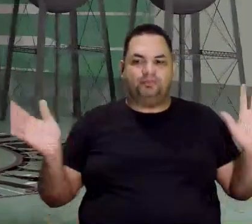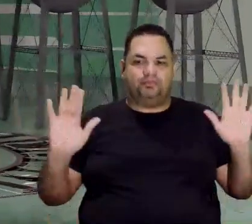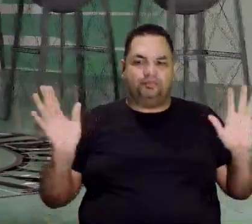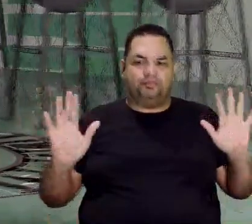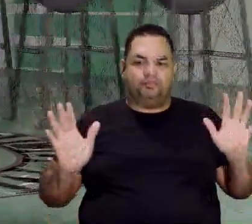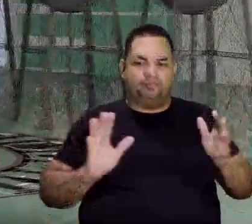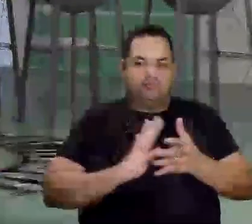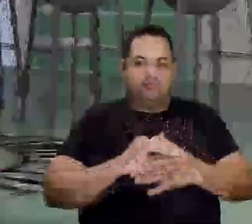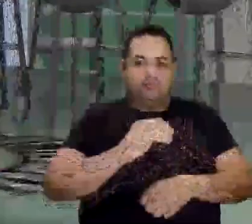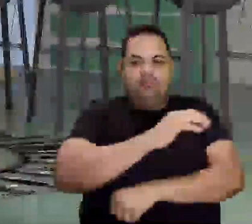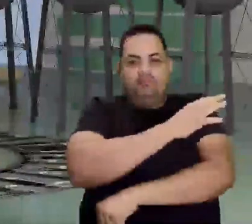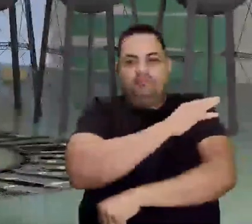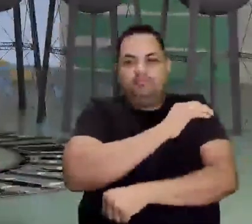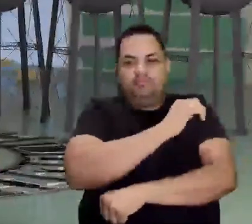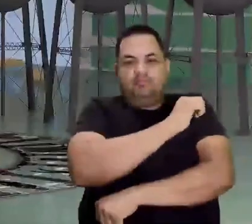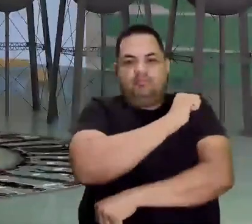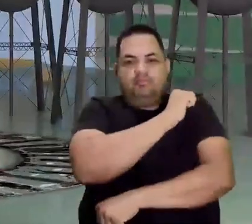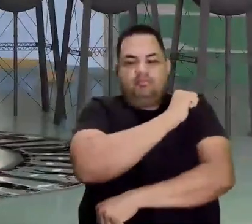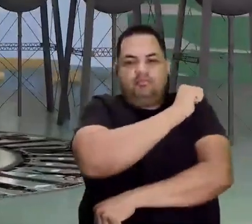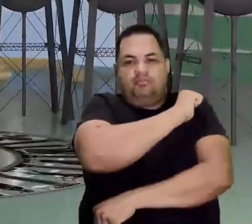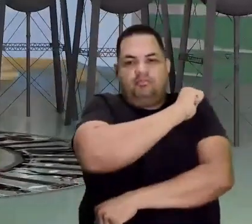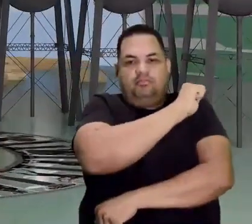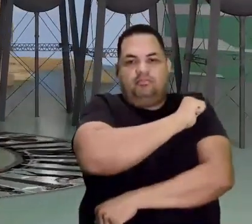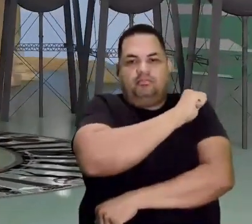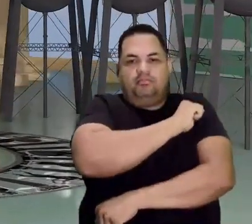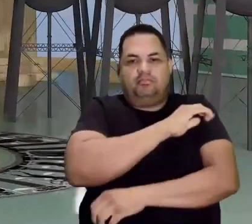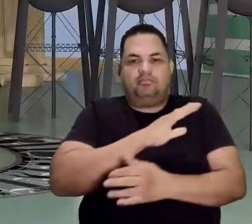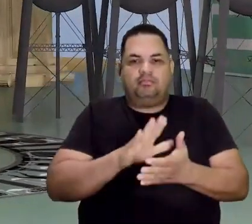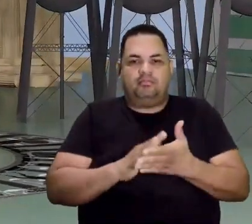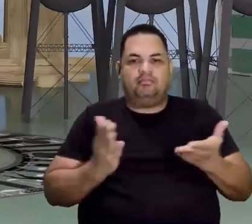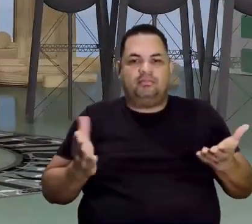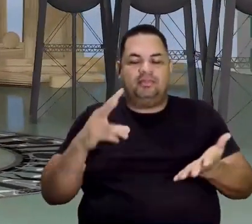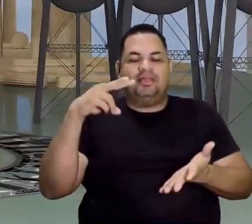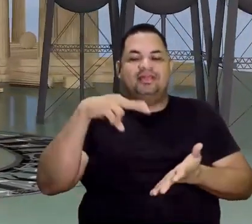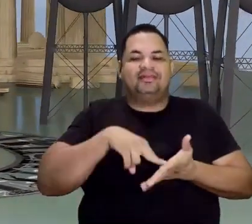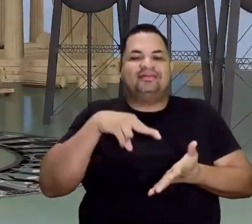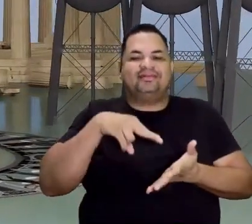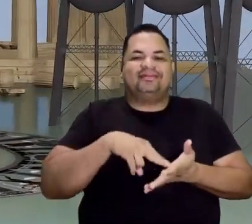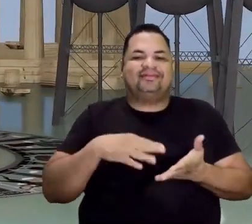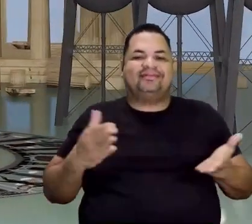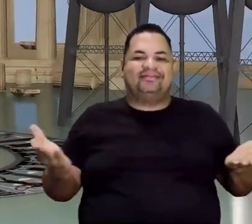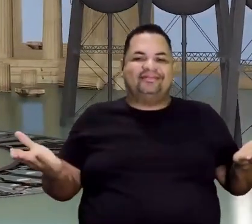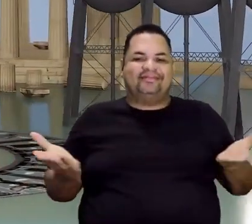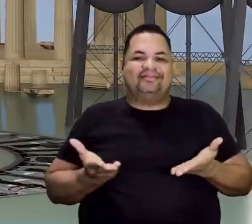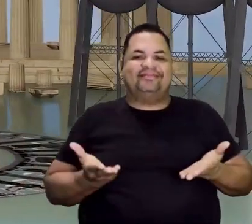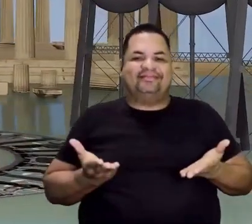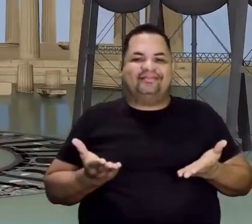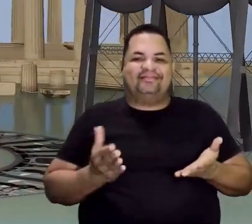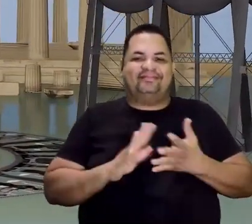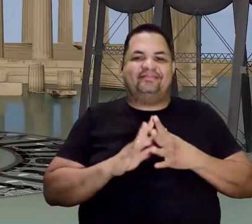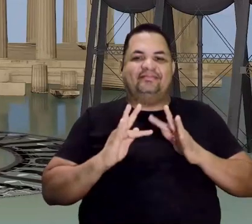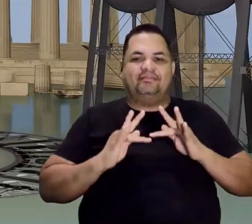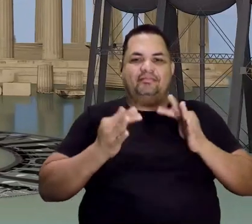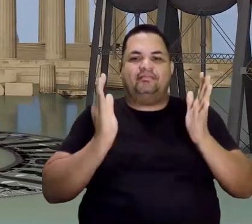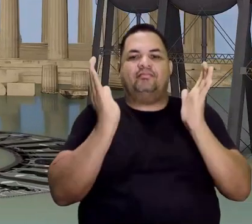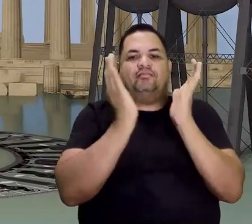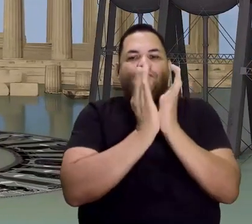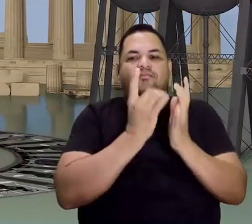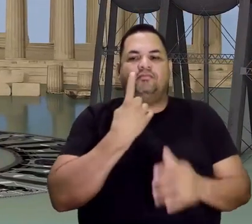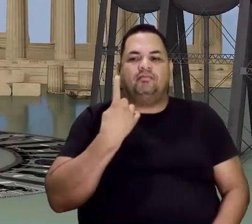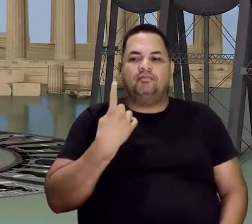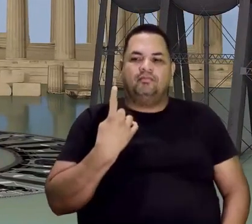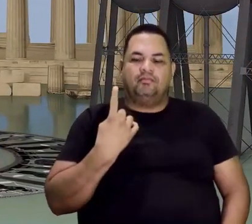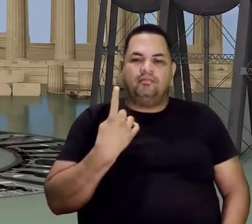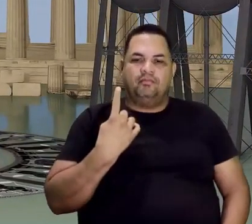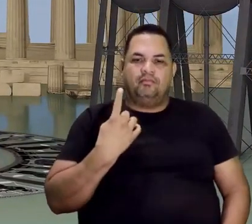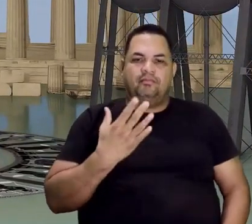Olá, queridos estudantes! Que peninha, mas também ao mesmo tempo que alegria, né? Chegamos no final da nossa unidade